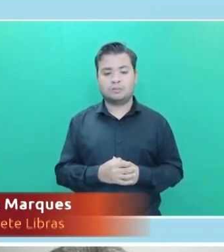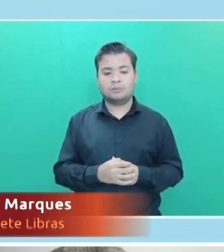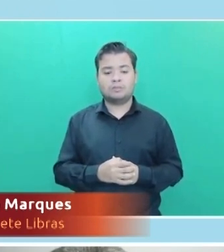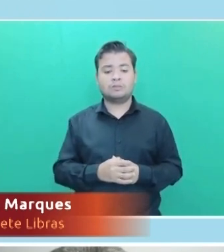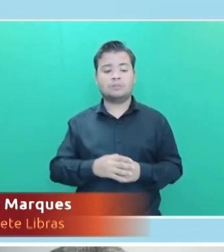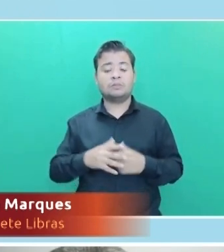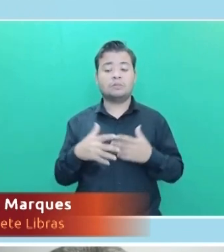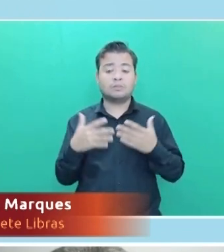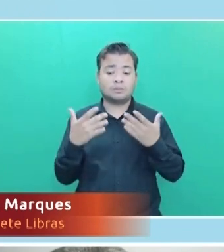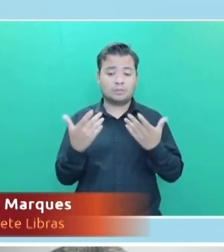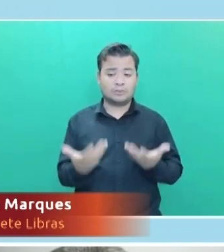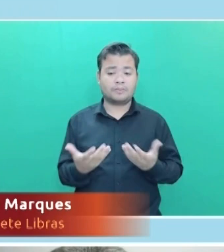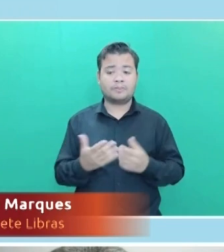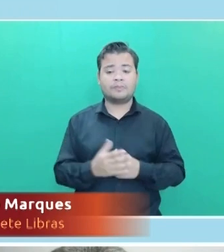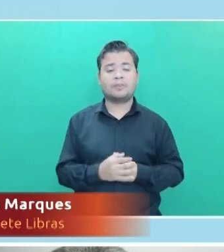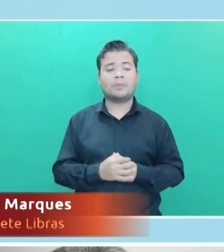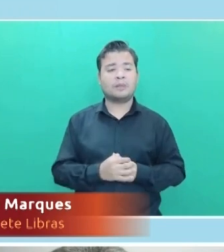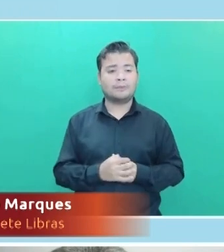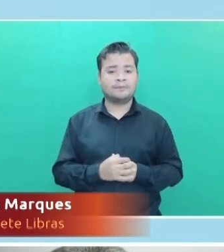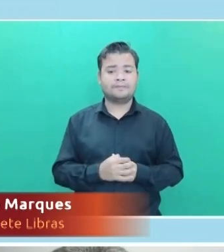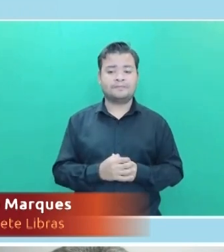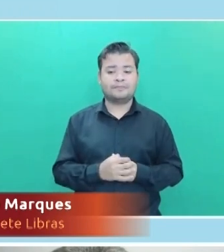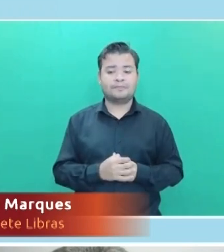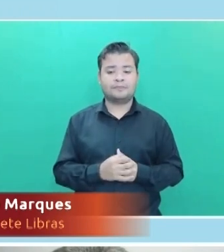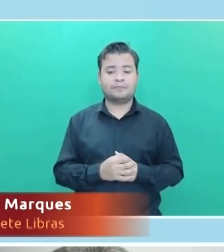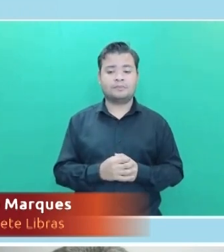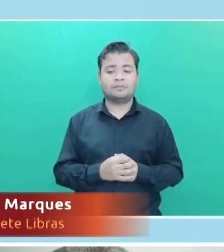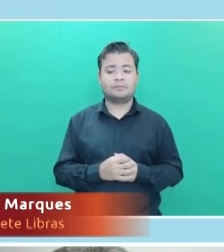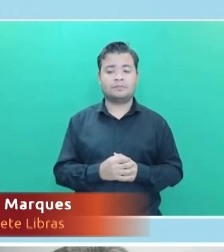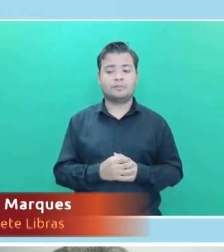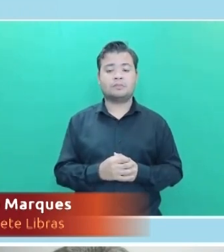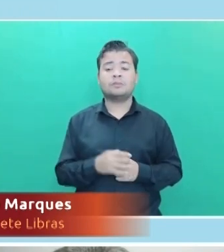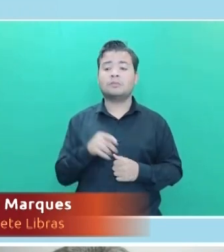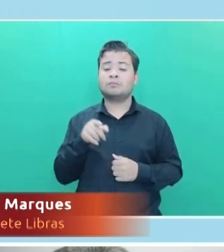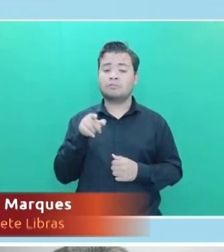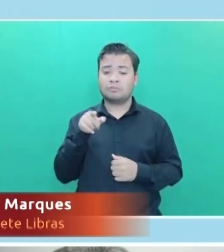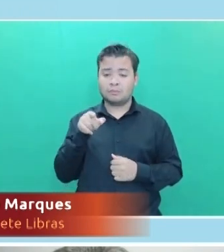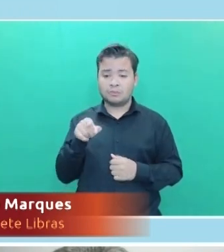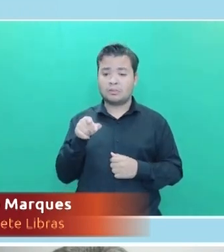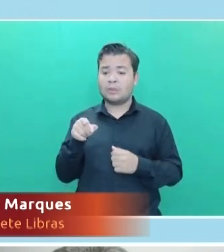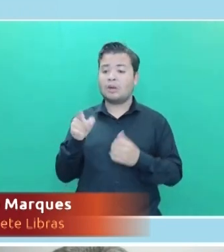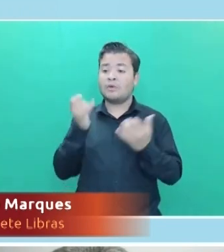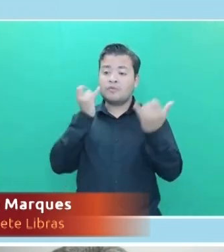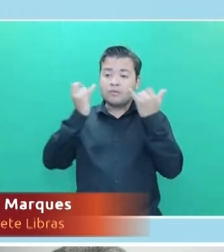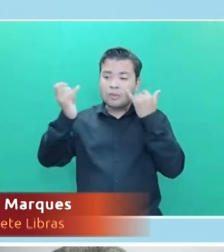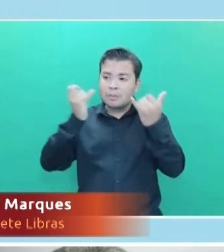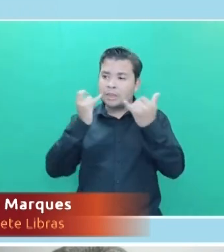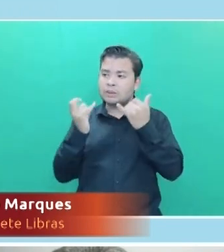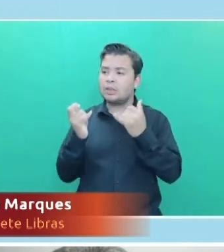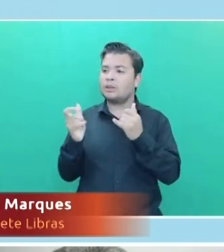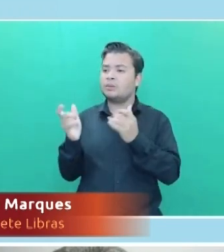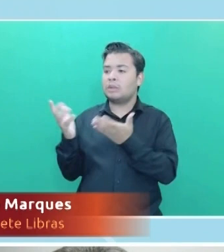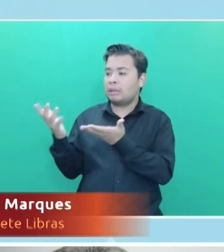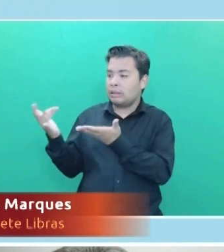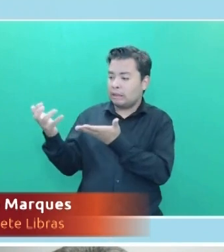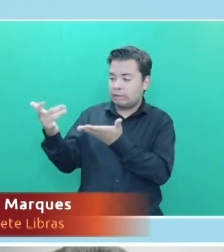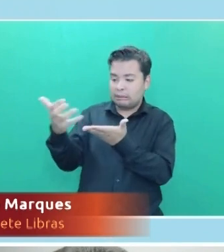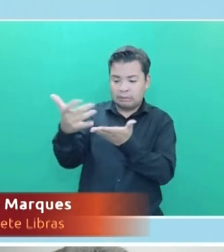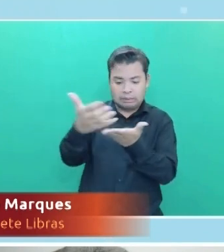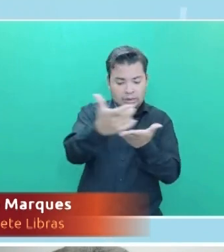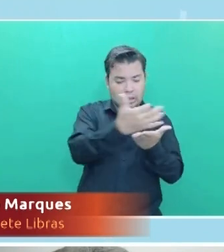Então, falando de recolhimento de dados, é muito importante porque